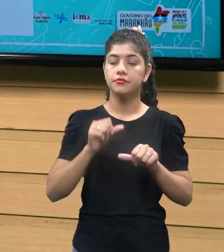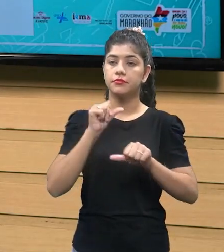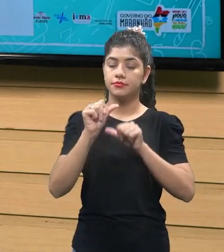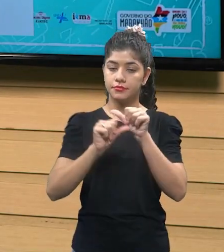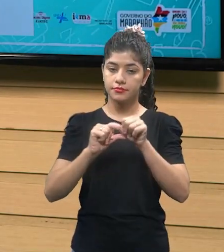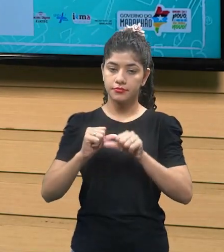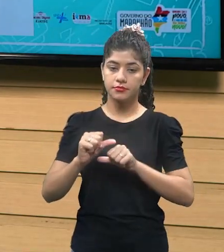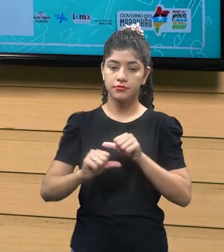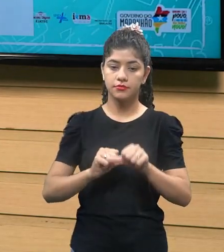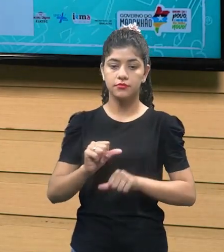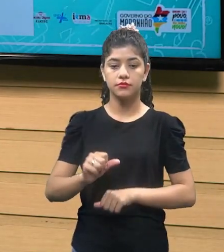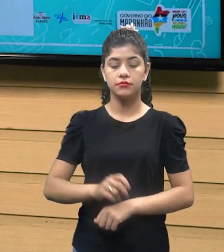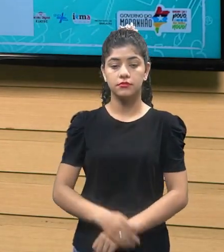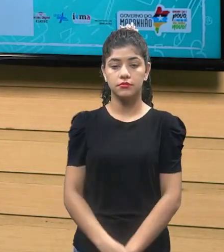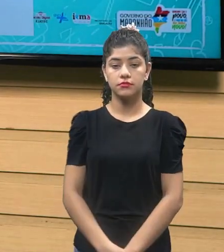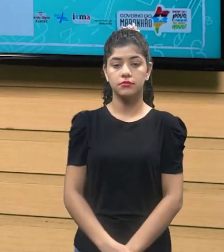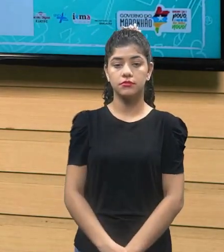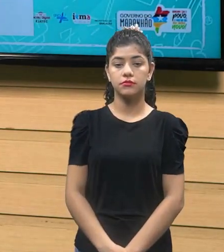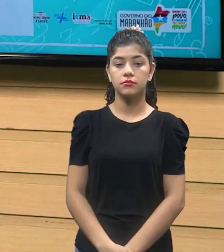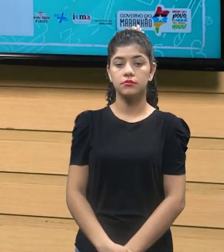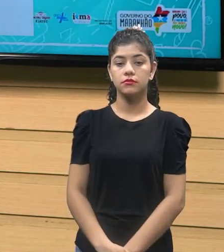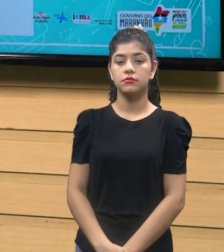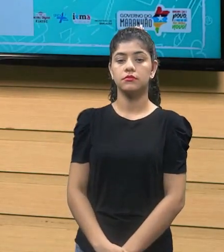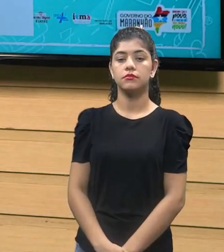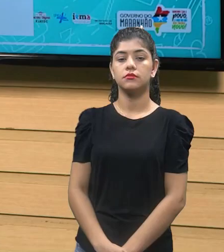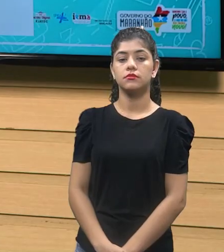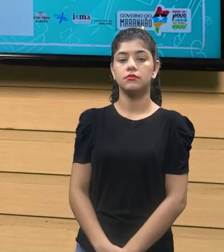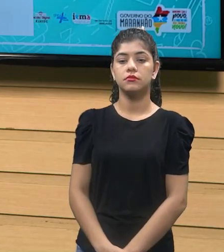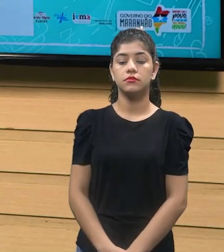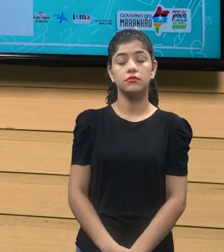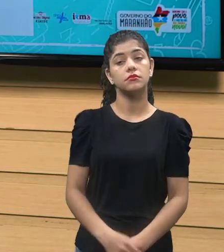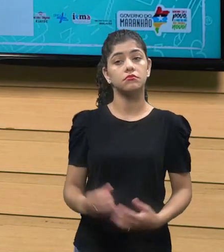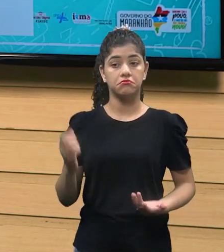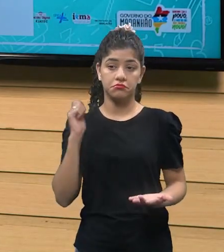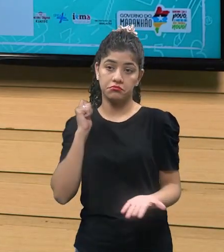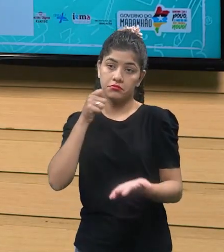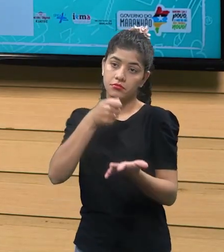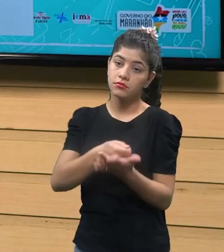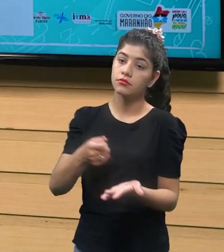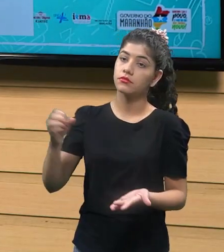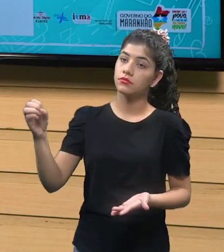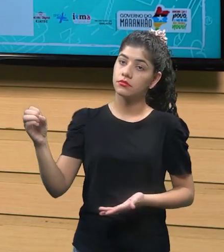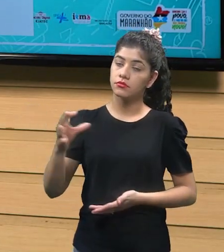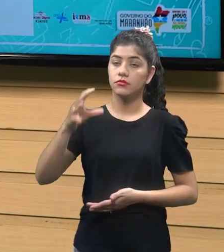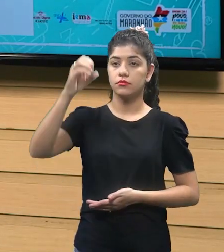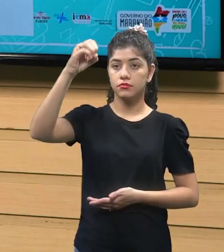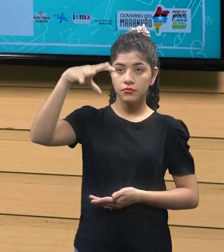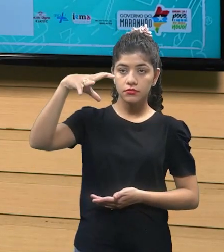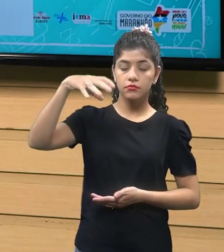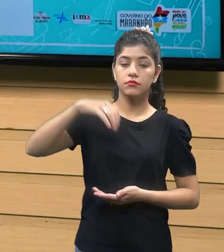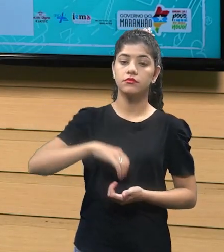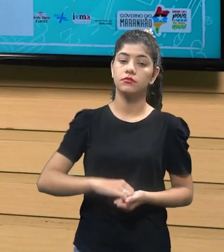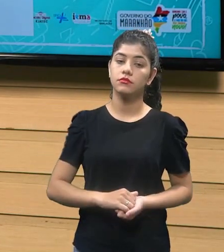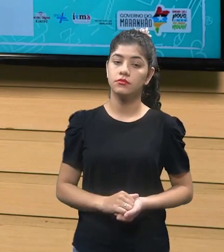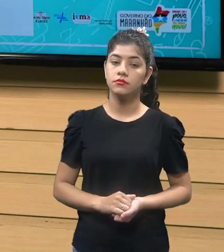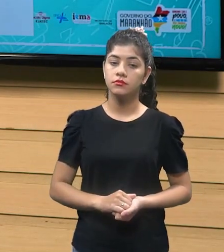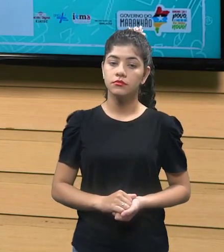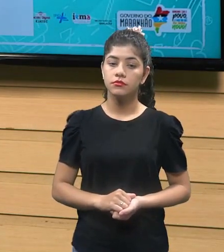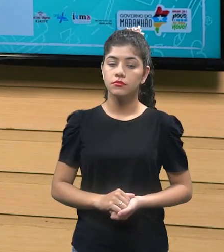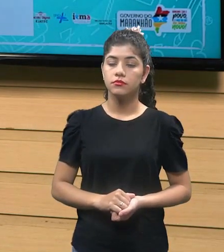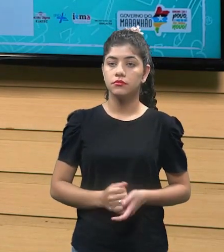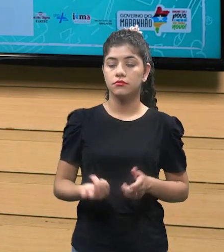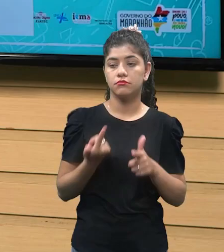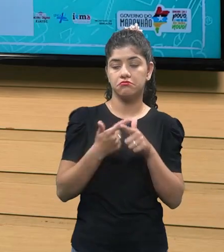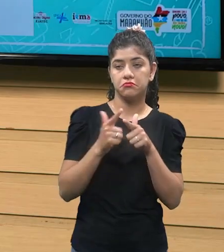bulbo. Se não, né, comprar uma lâmpada nova, ou seja, se ele estiver em perfeito estado, está ligado e mesmo assim a lâmpada